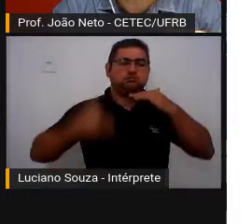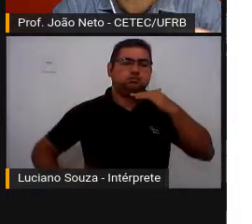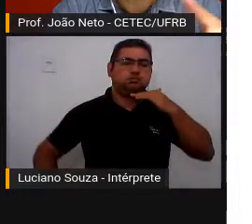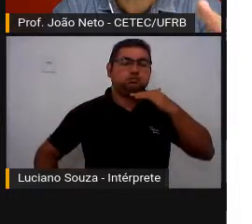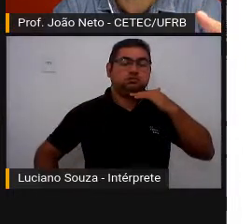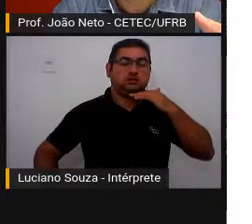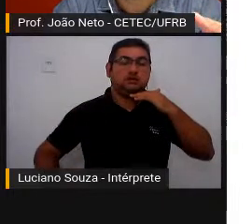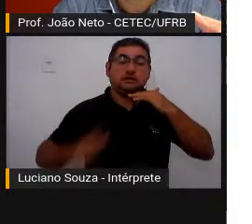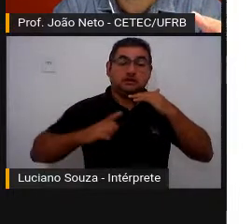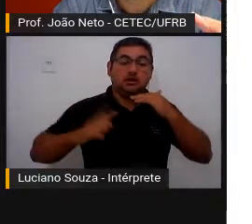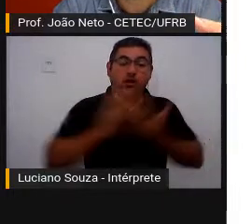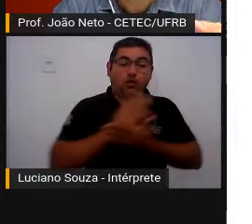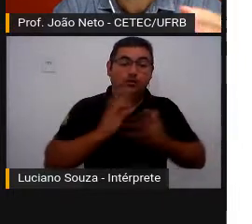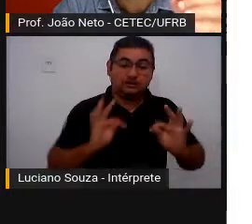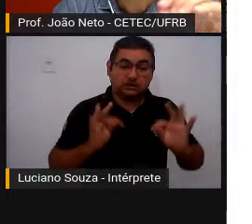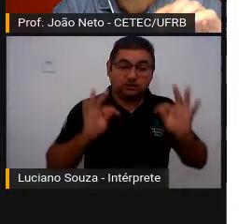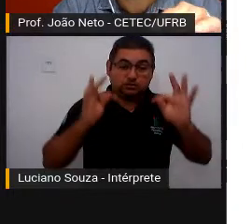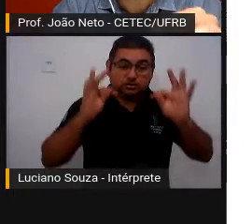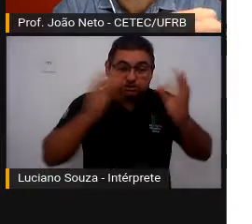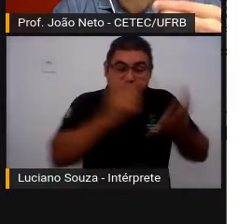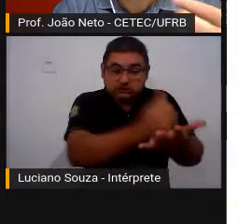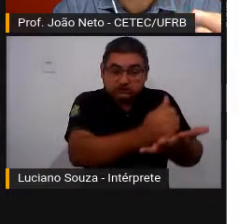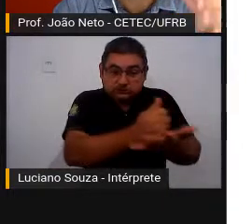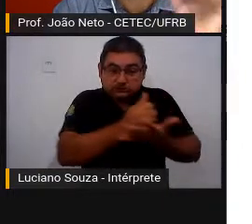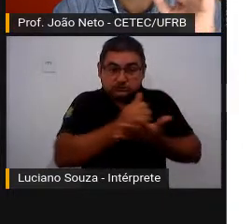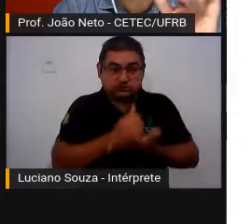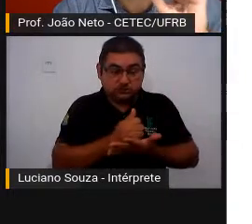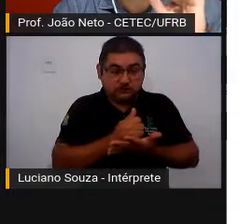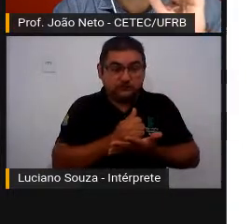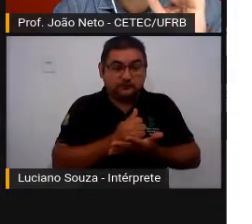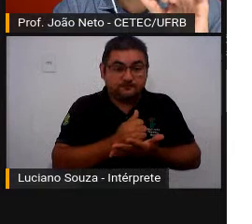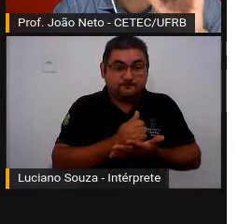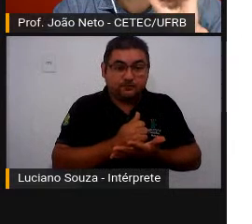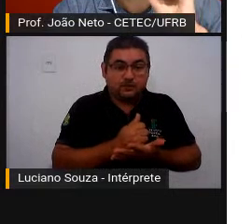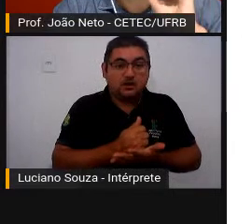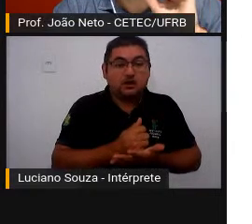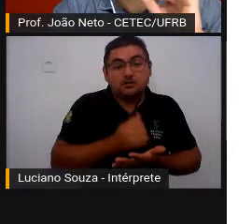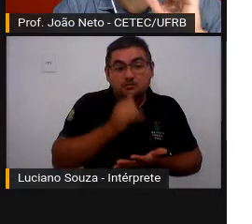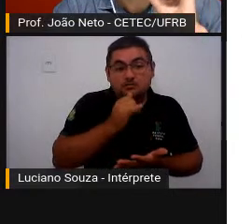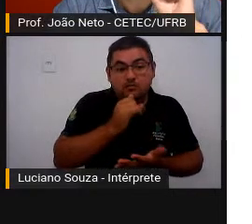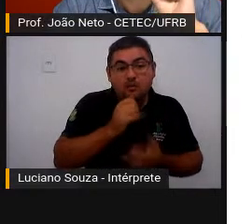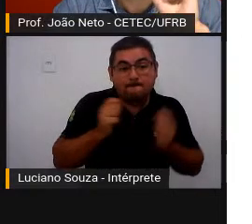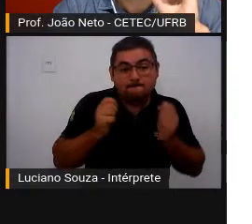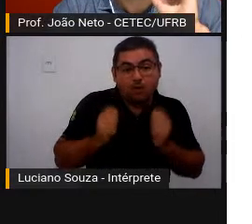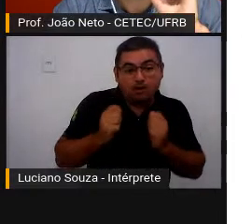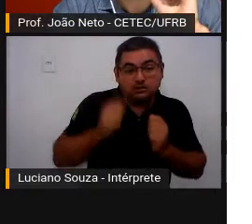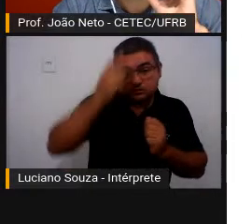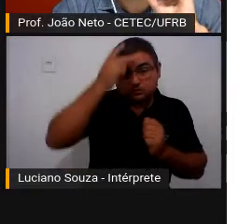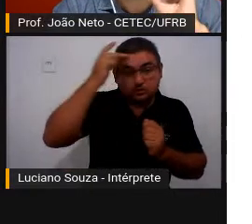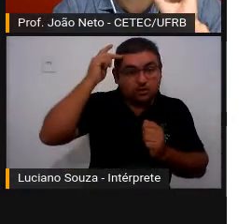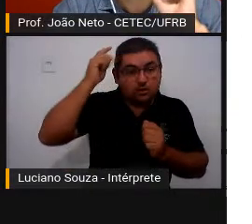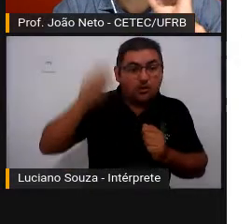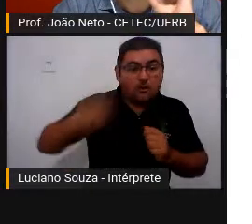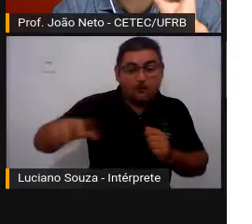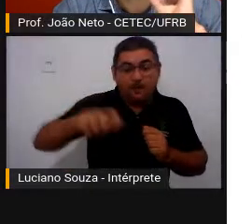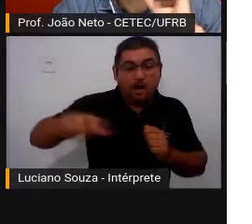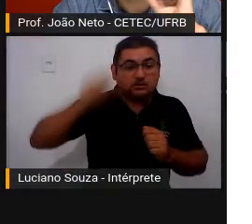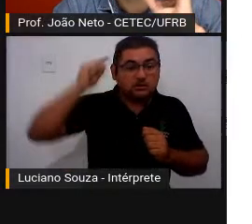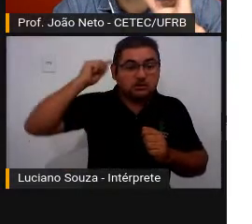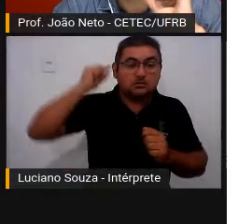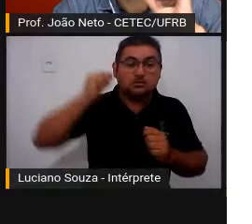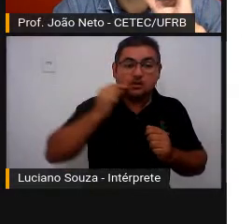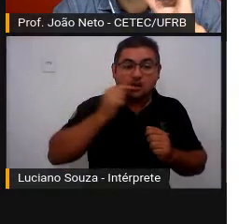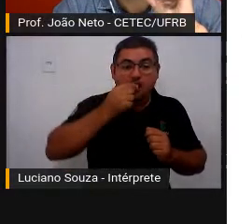tecnologias temos tecnologia assistiva se compensa então pessoa pode por exemplo usar um mouse que é